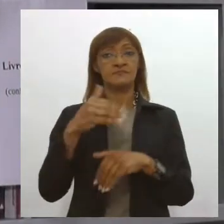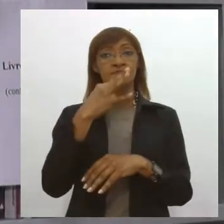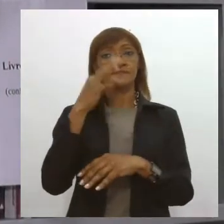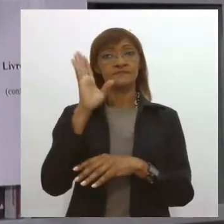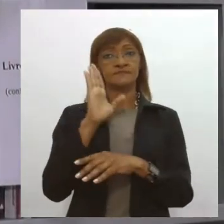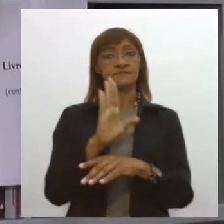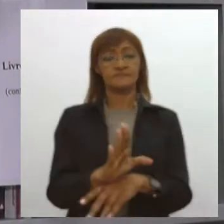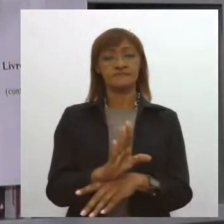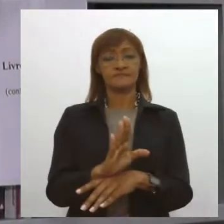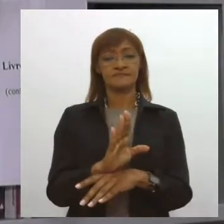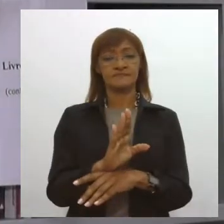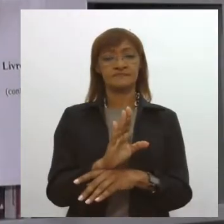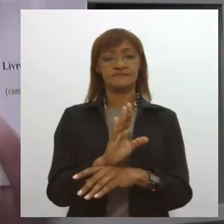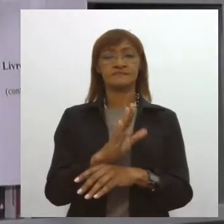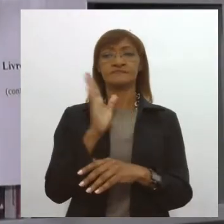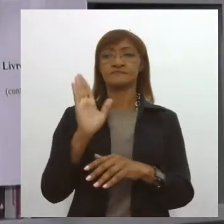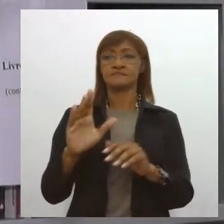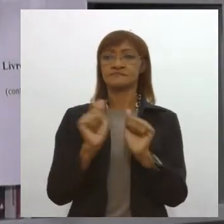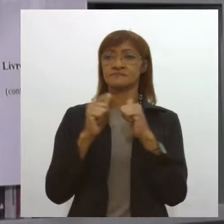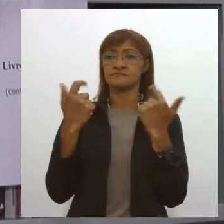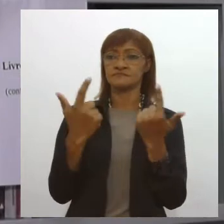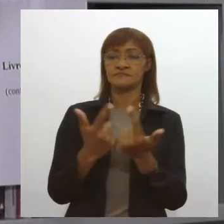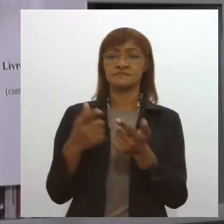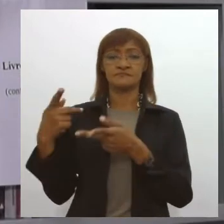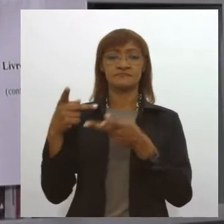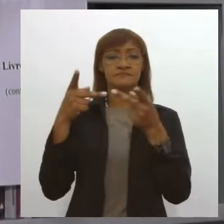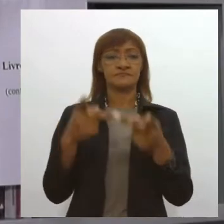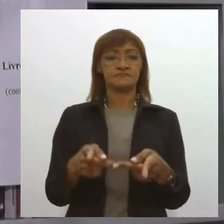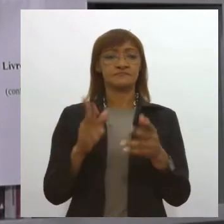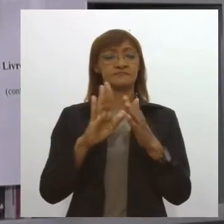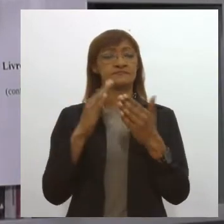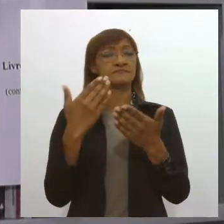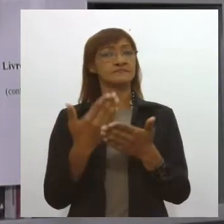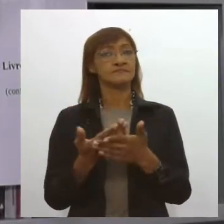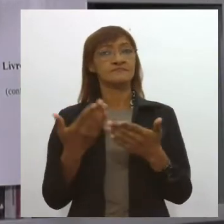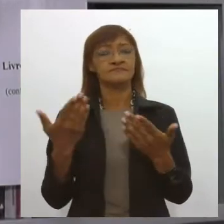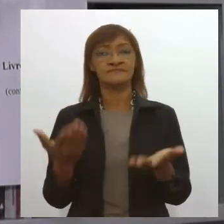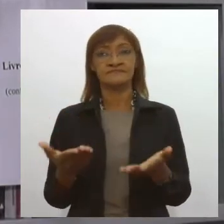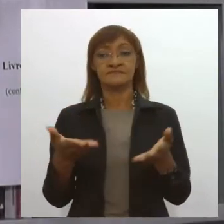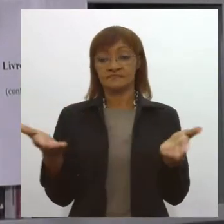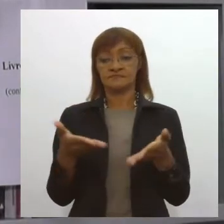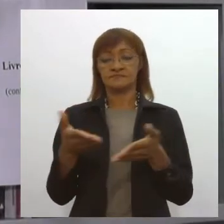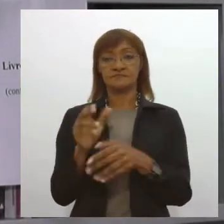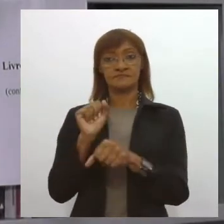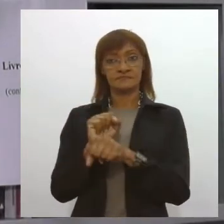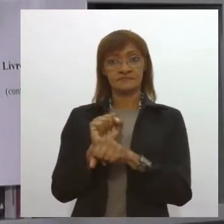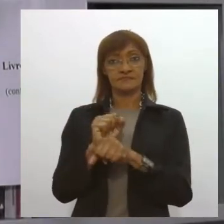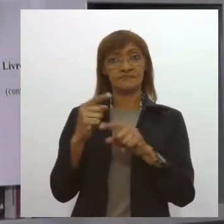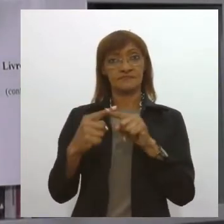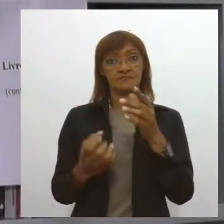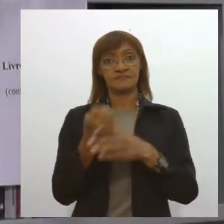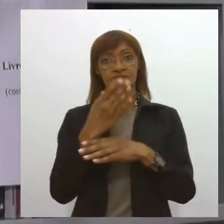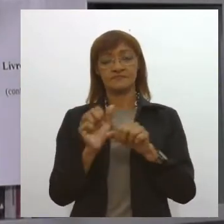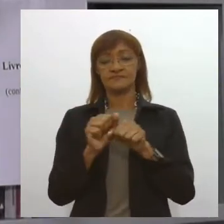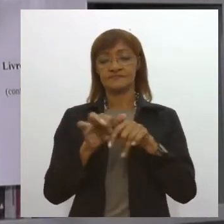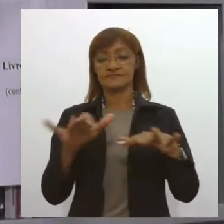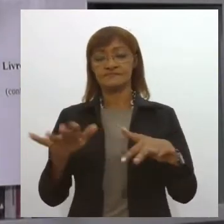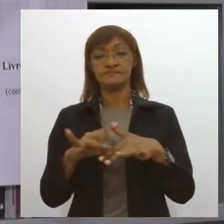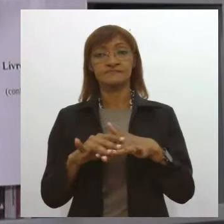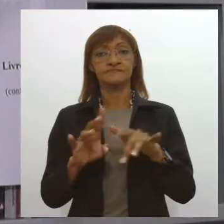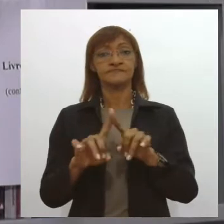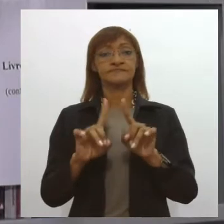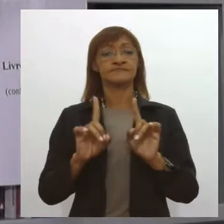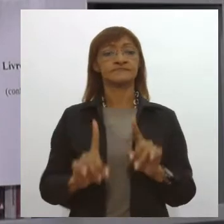Estado de Sergipe. Tem as visitas guiadas de escolas, estão interrompidas agora no período da pandemia, mas tão logo